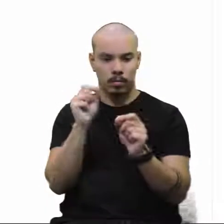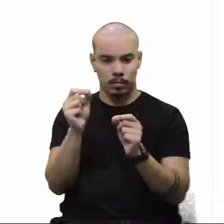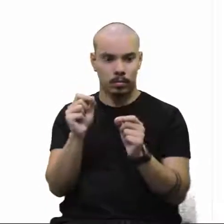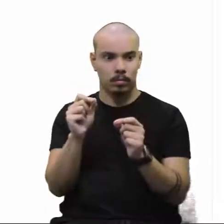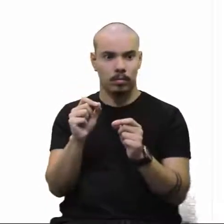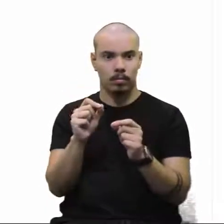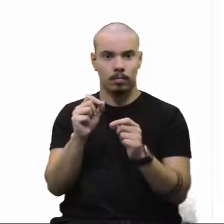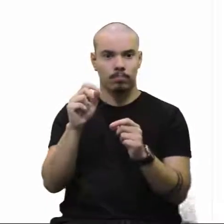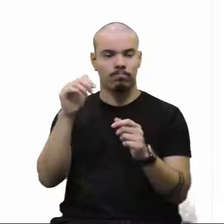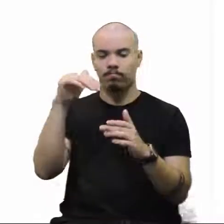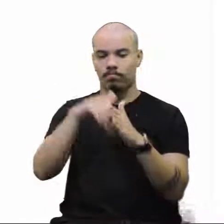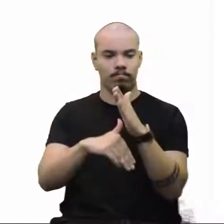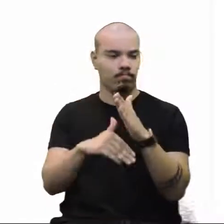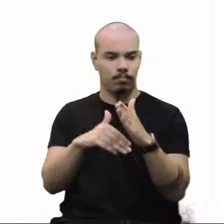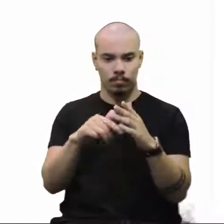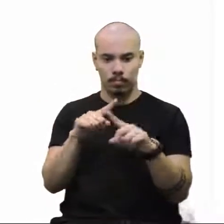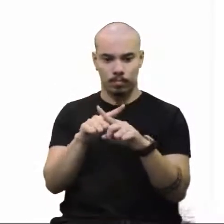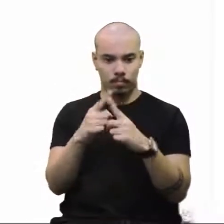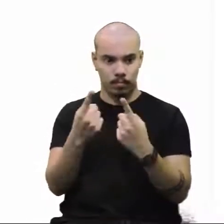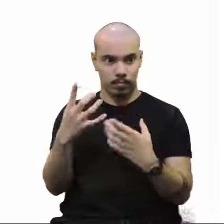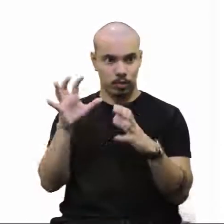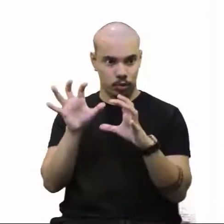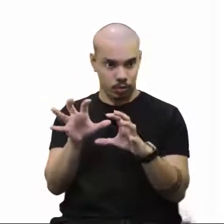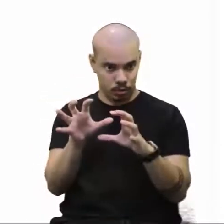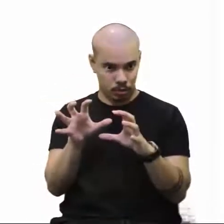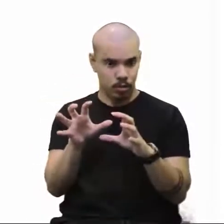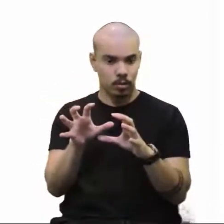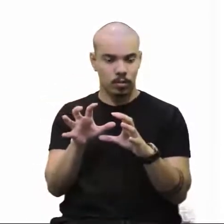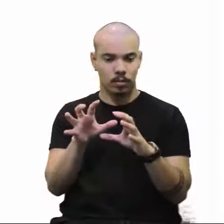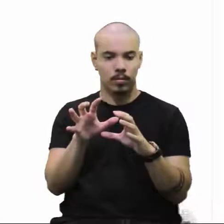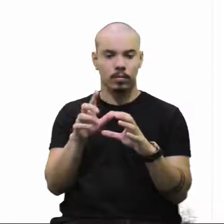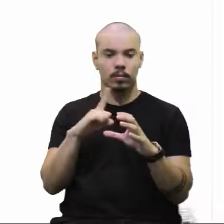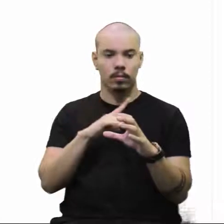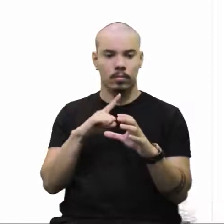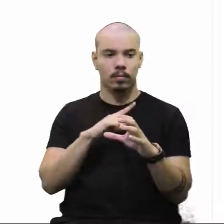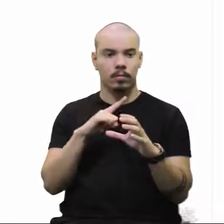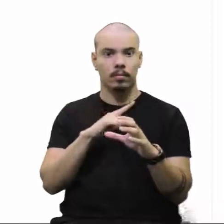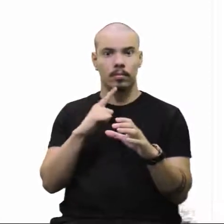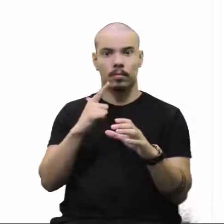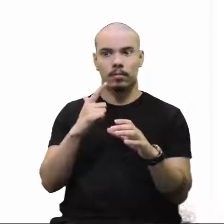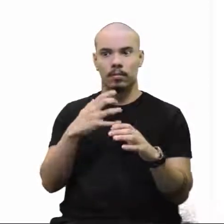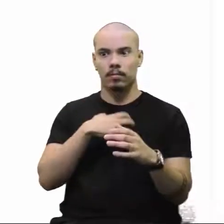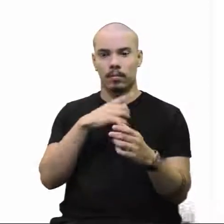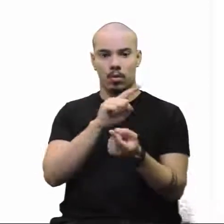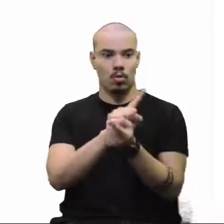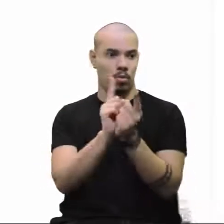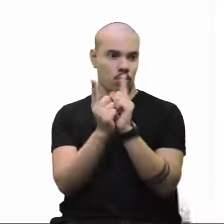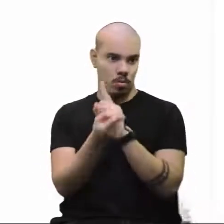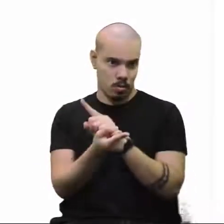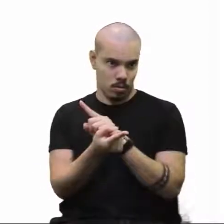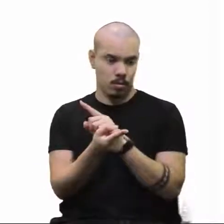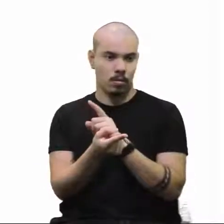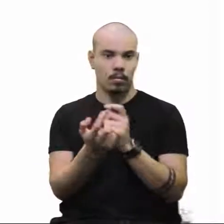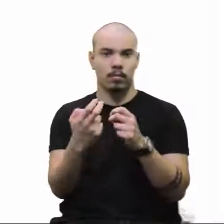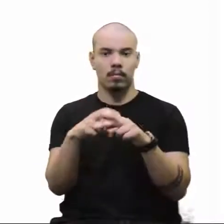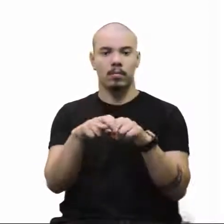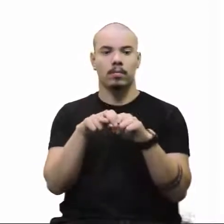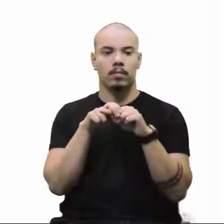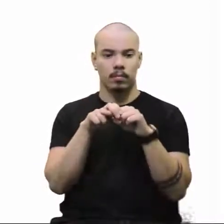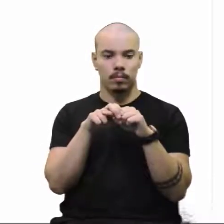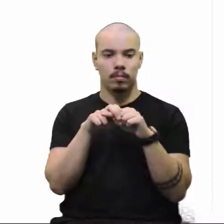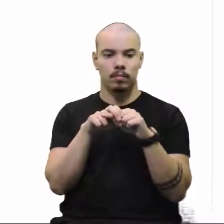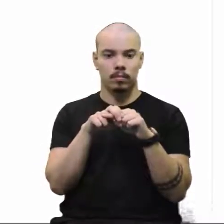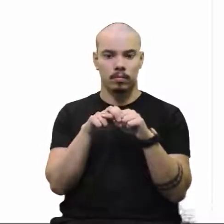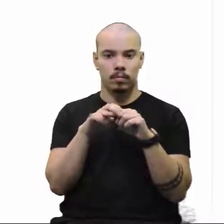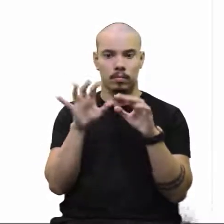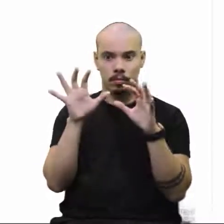as forças aí de mesmo sentido, elas têm a mesma intensidade, sentidos opostos, desculpe, e